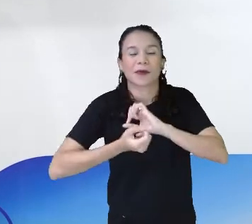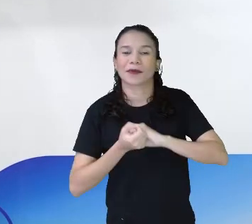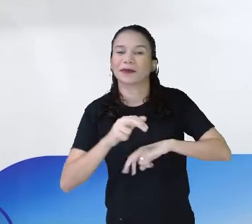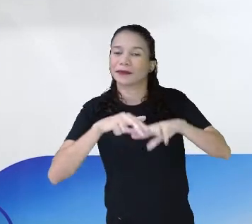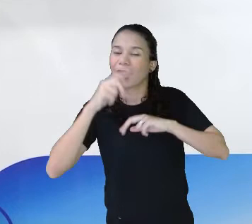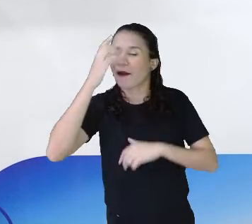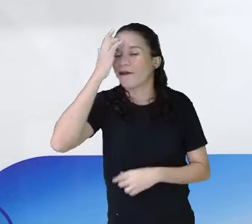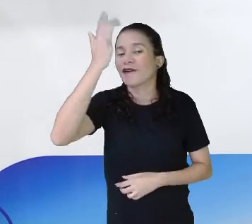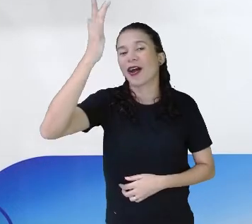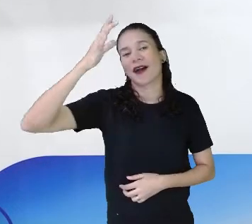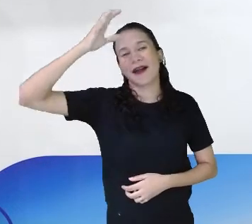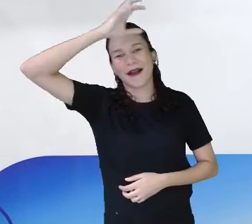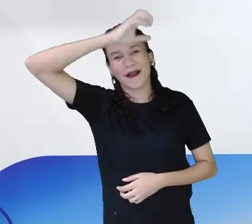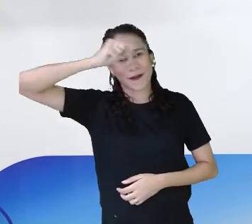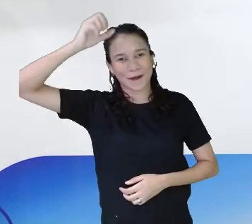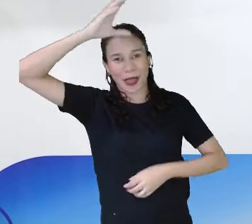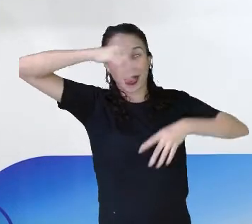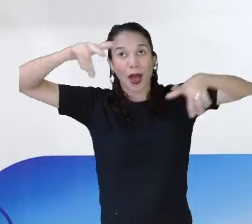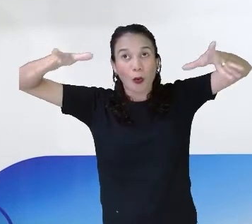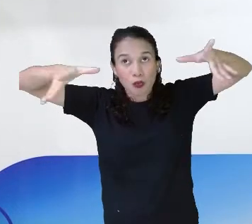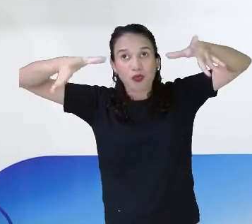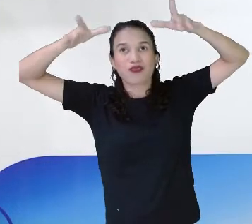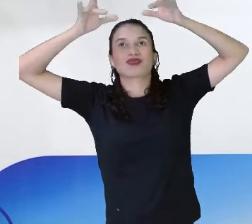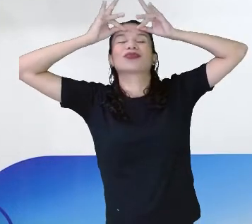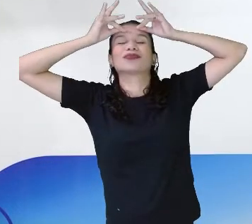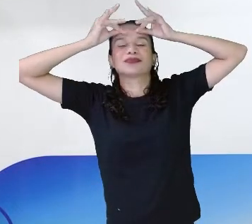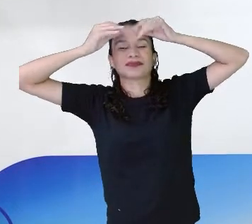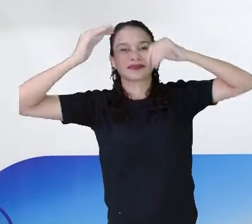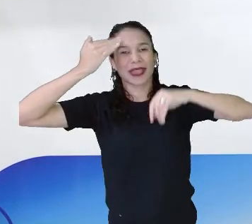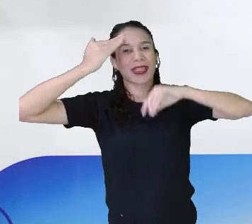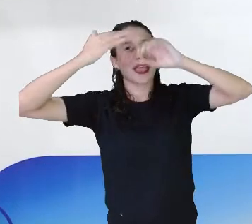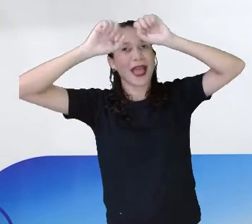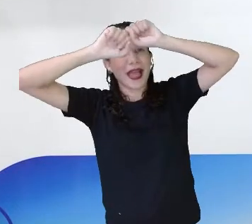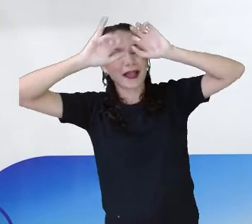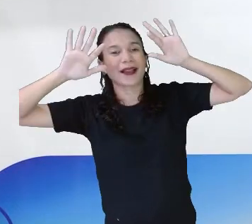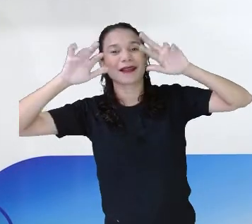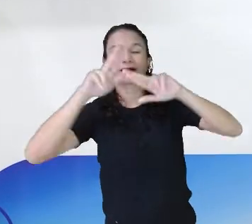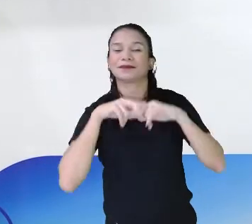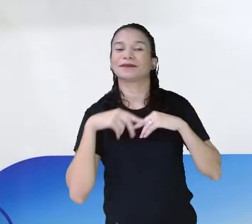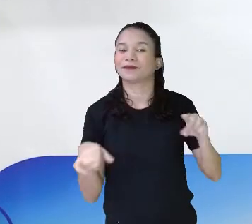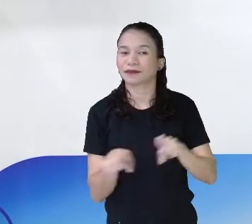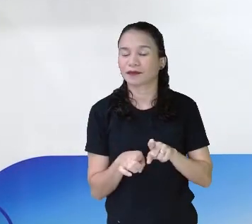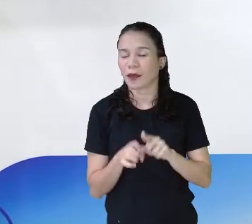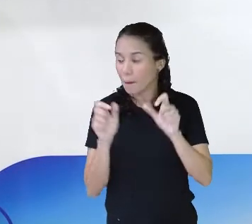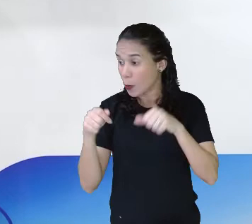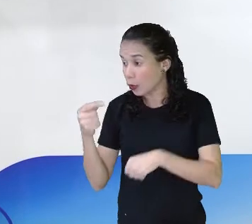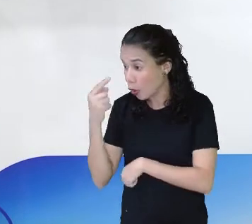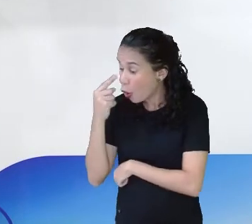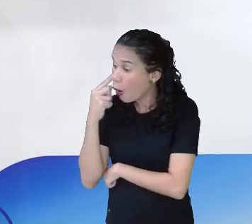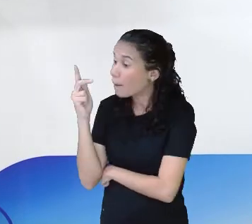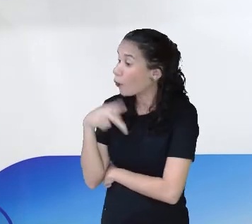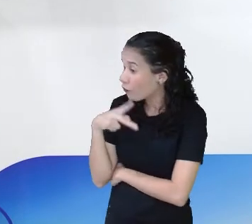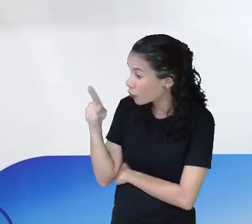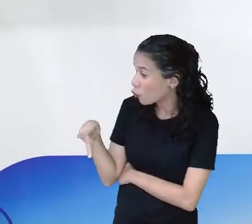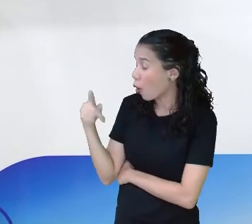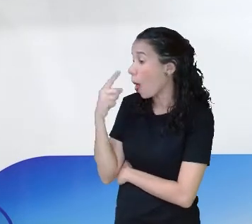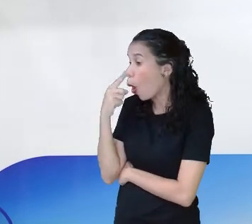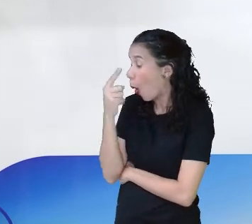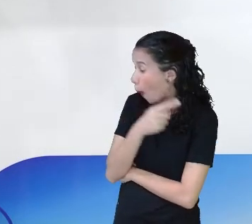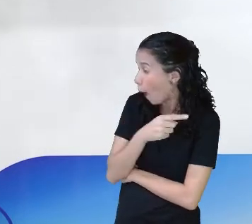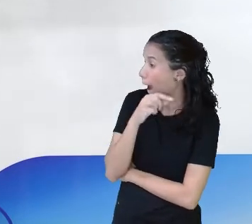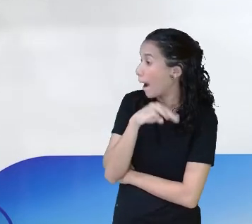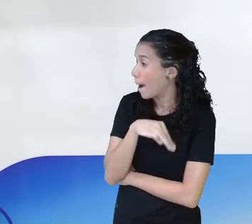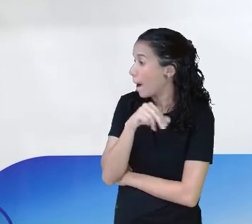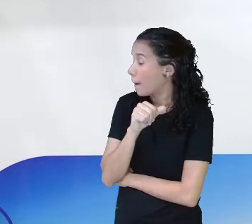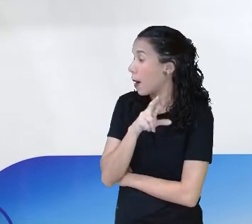vai facilitar muito o seu entendimento. E também, claro, você pode até falar, professora, a professora Mauricéia, lá